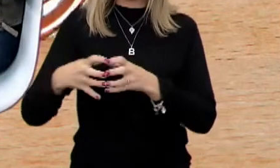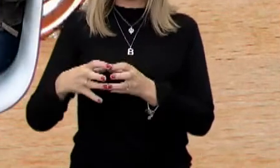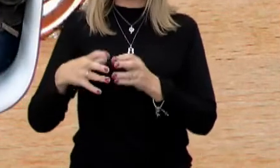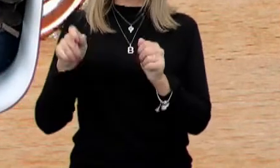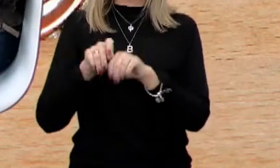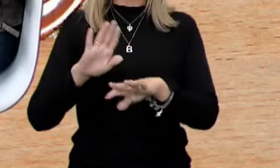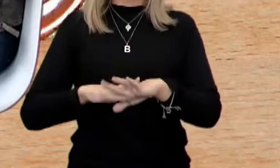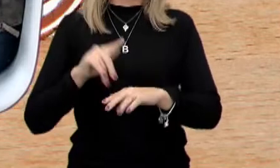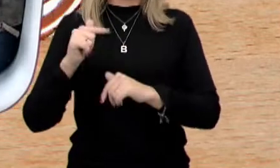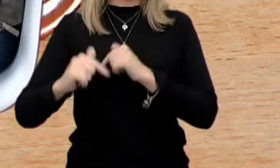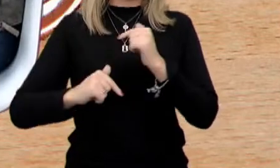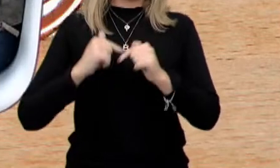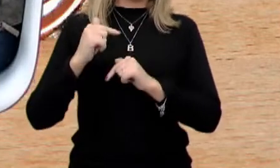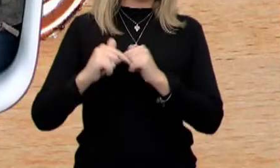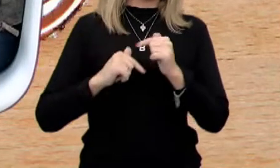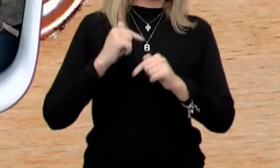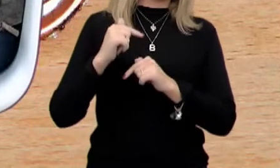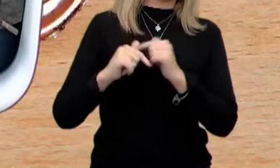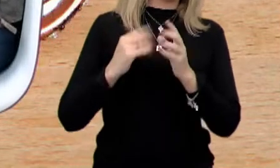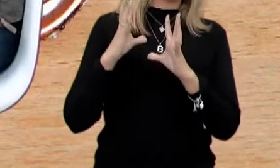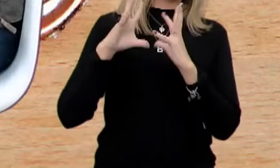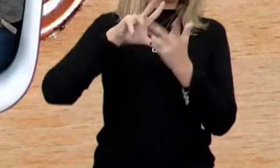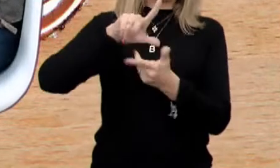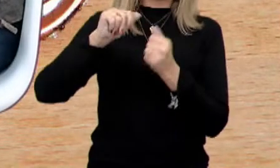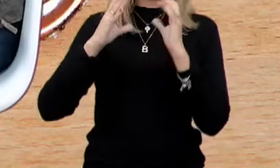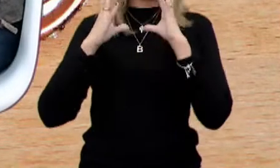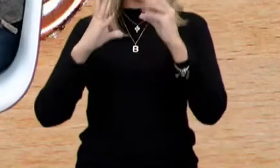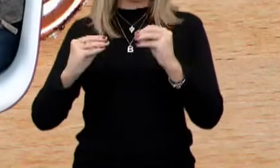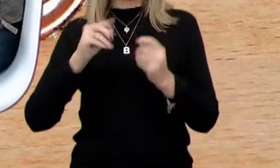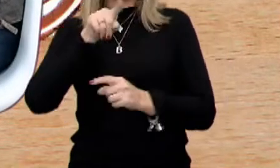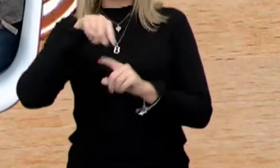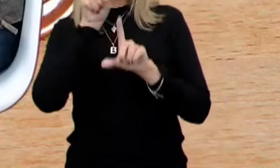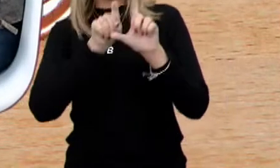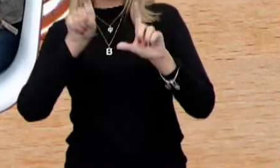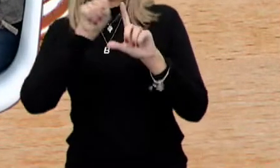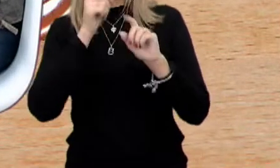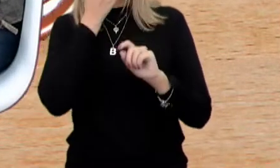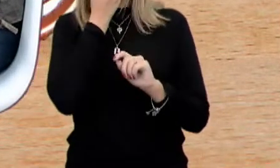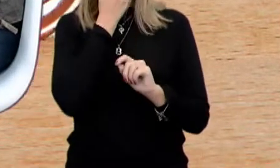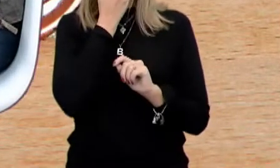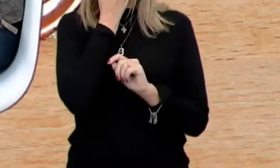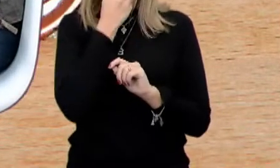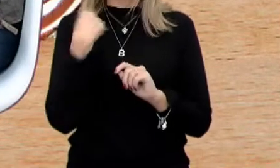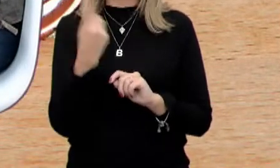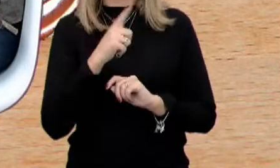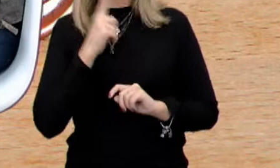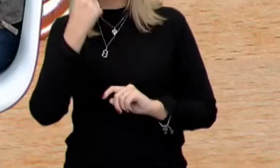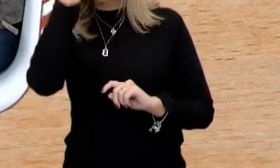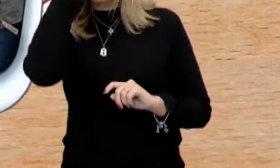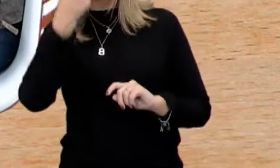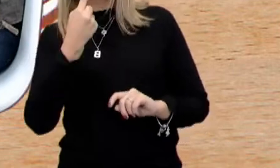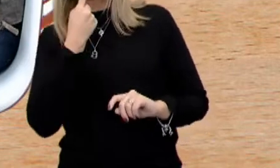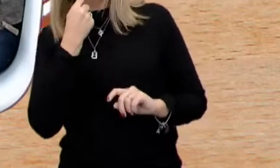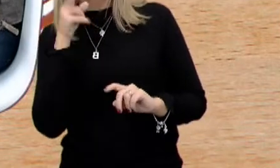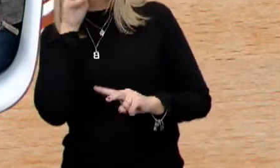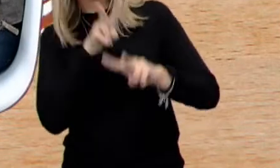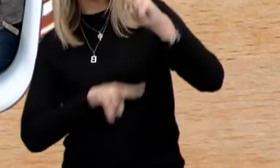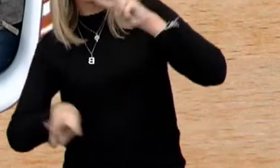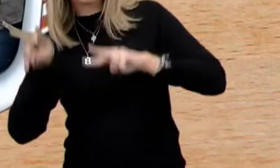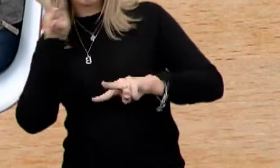esse trabalho para o ambiente digital. Então, a gente vai ter a gente tem uma identidade visual que